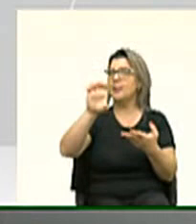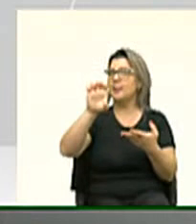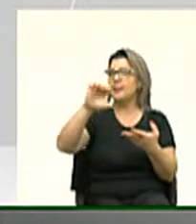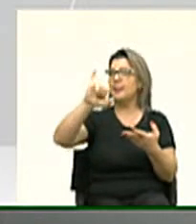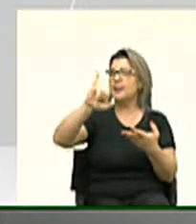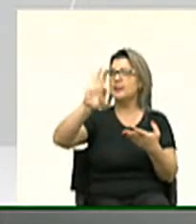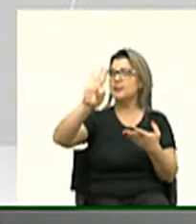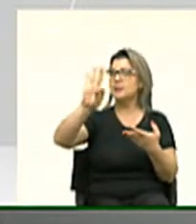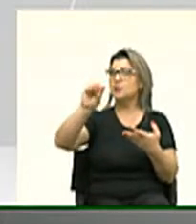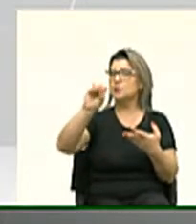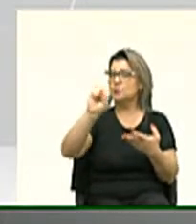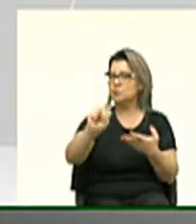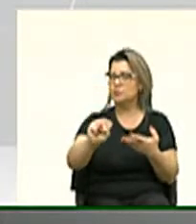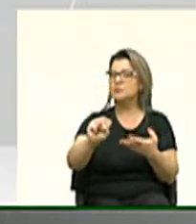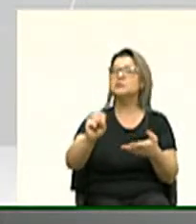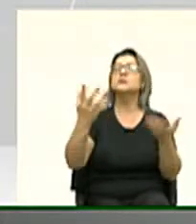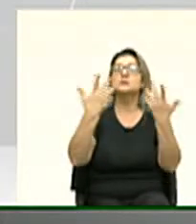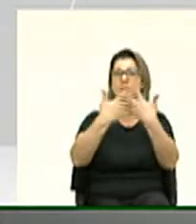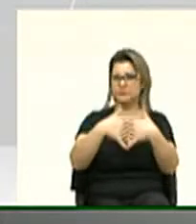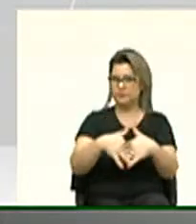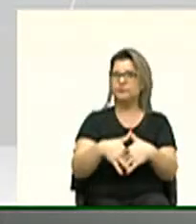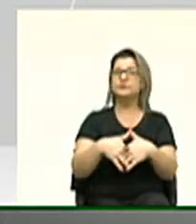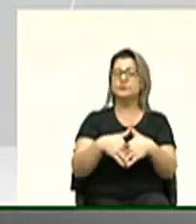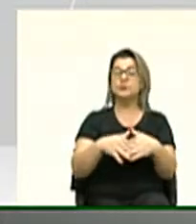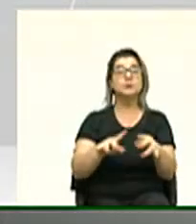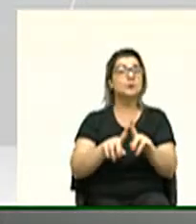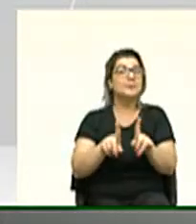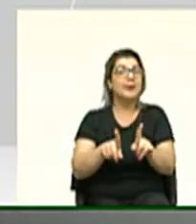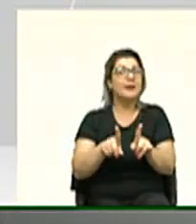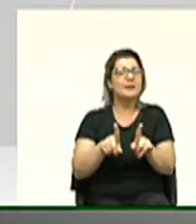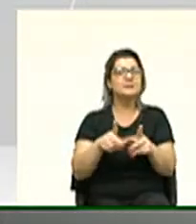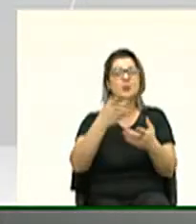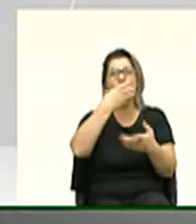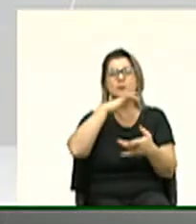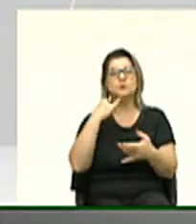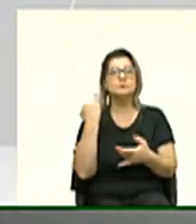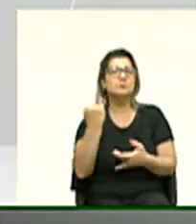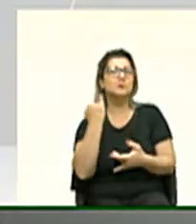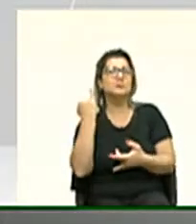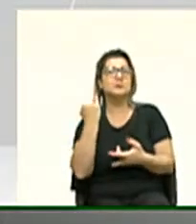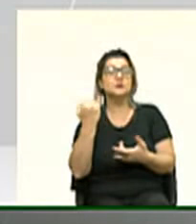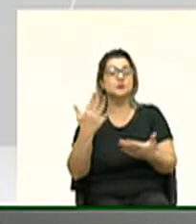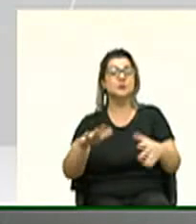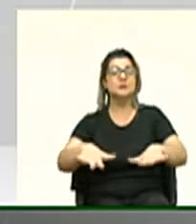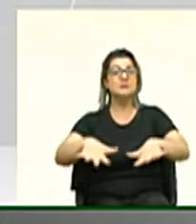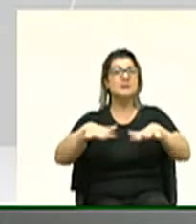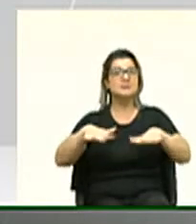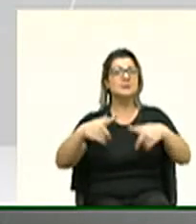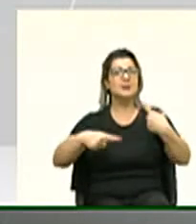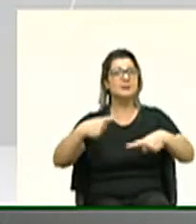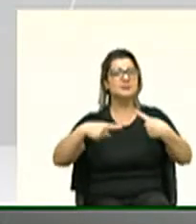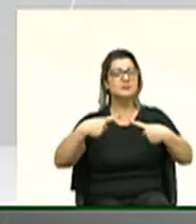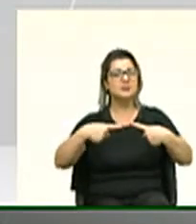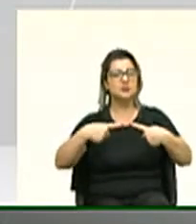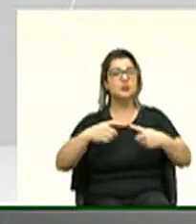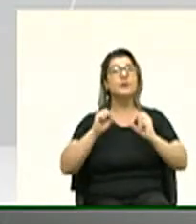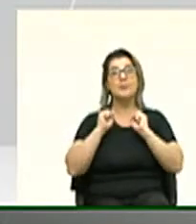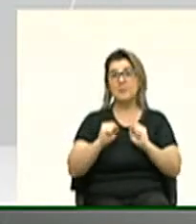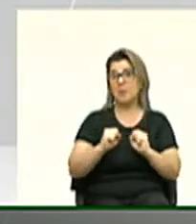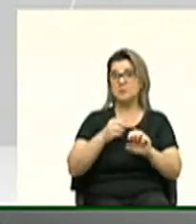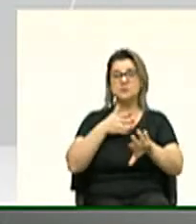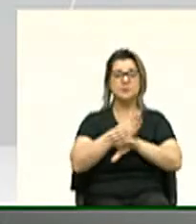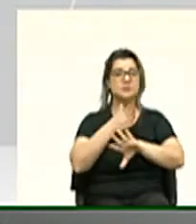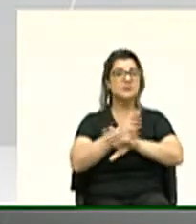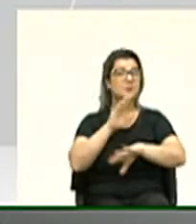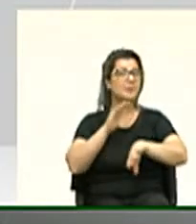dos municípios. Né? Mas, presidente, eu acho fundamental nesse momento que a Assembleia ela possa realmente participar